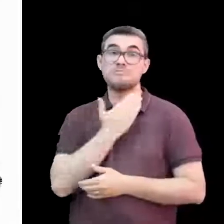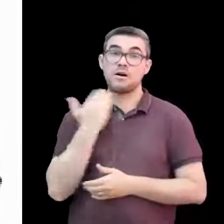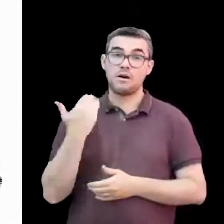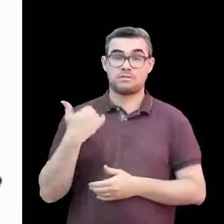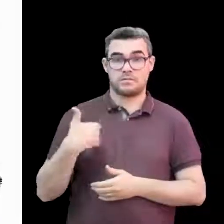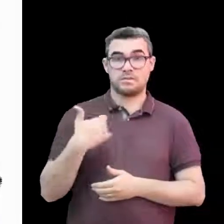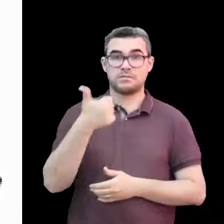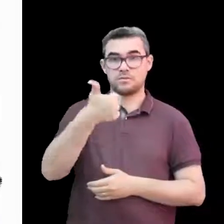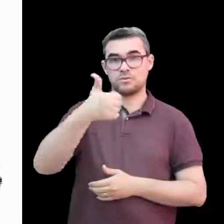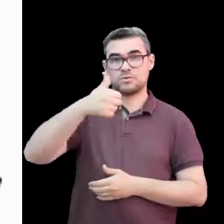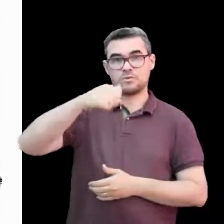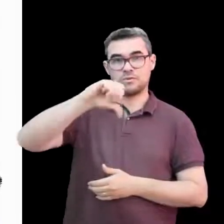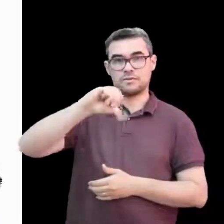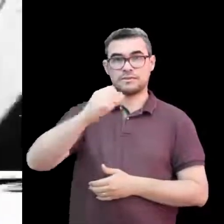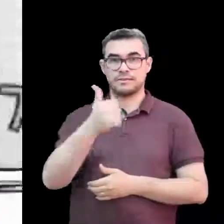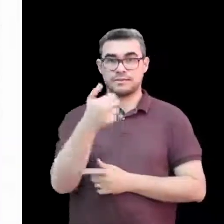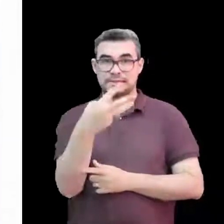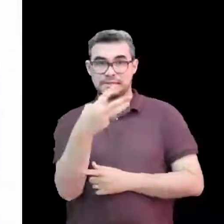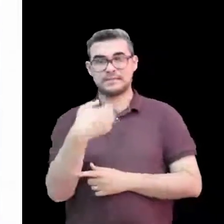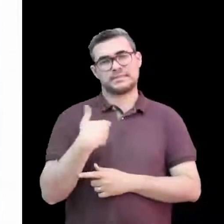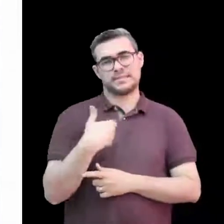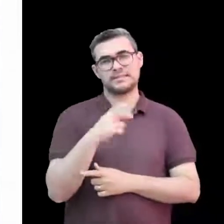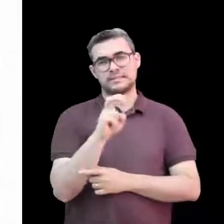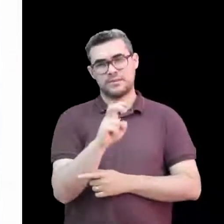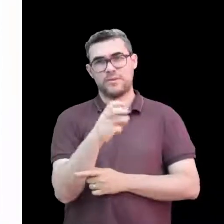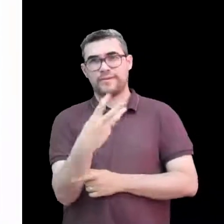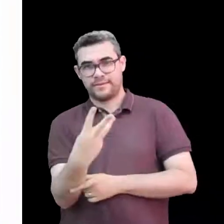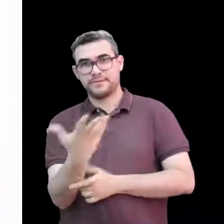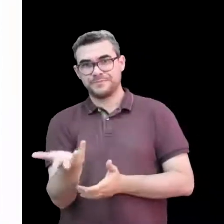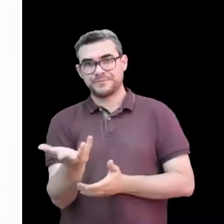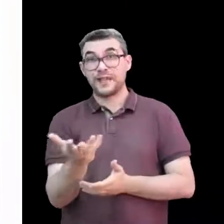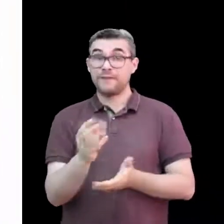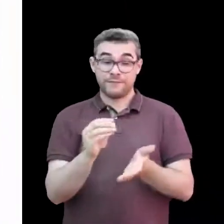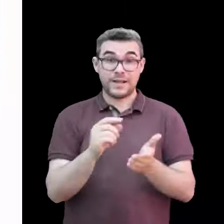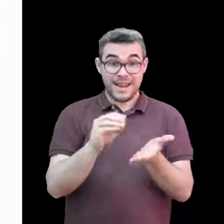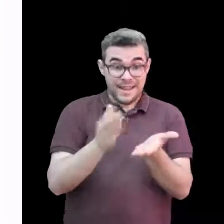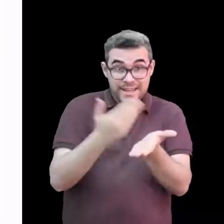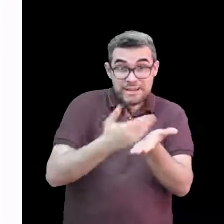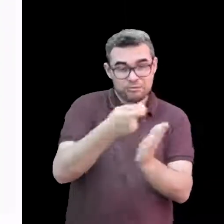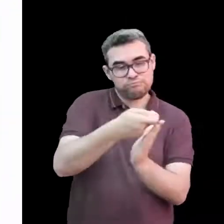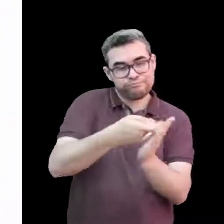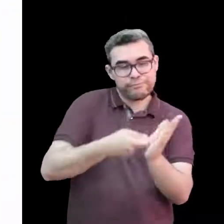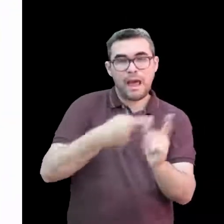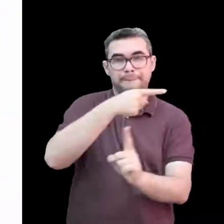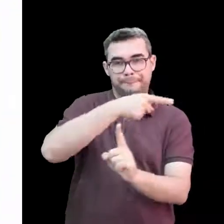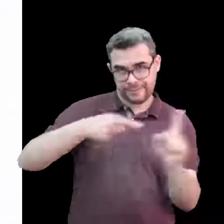Morreu em 1913, aos 56 anos e com um livro por escrever.